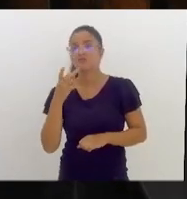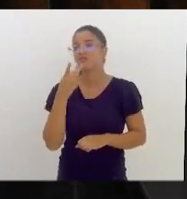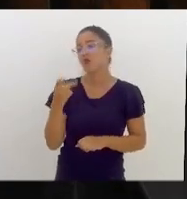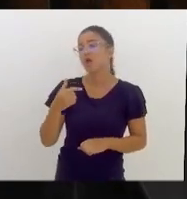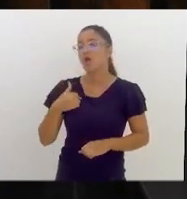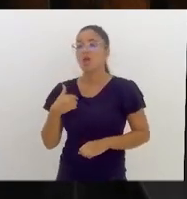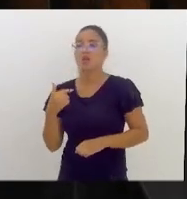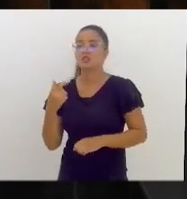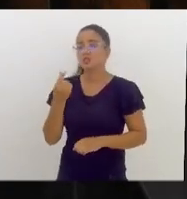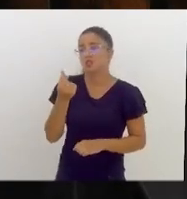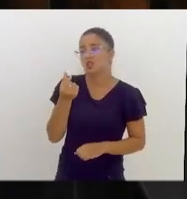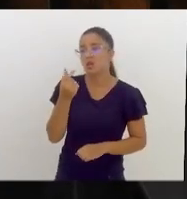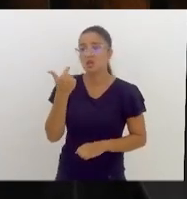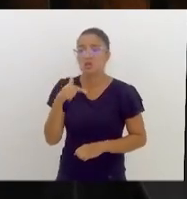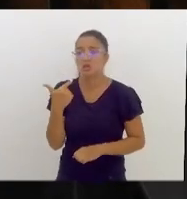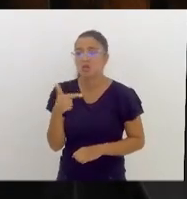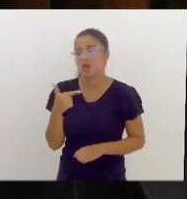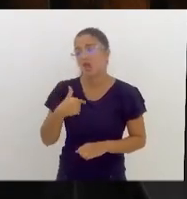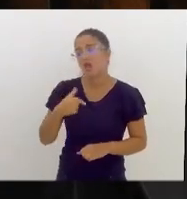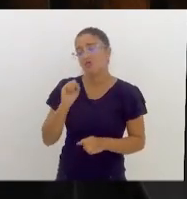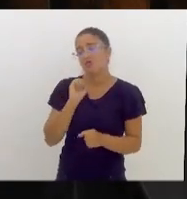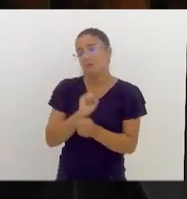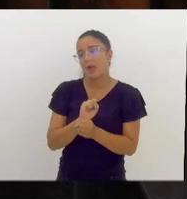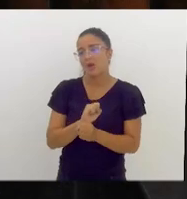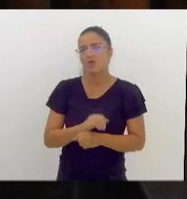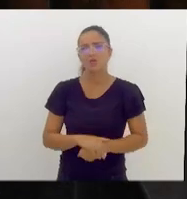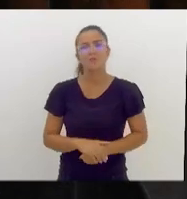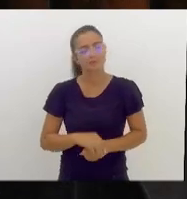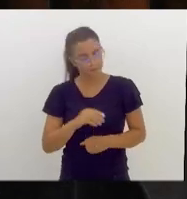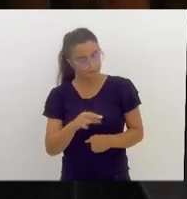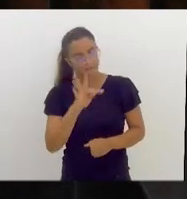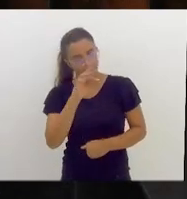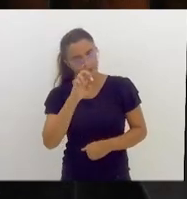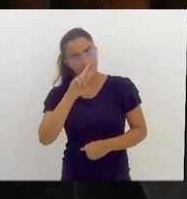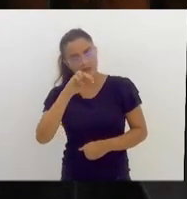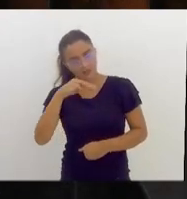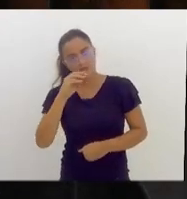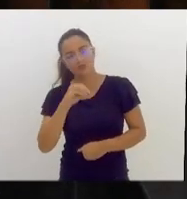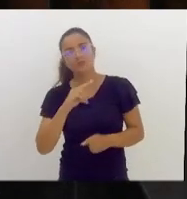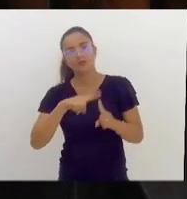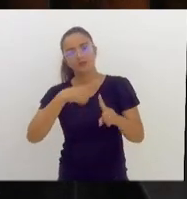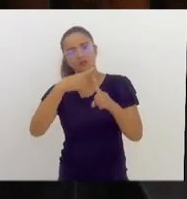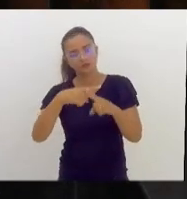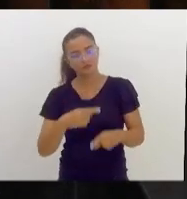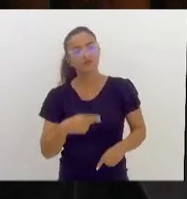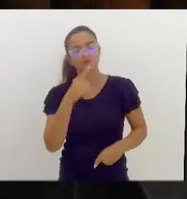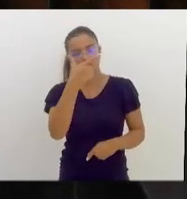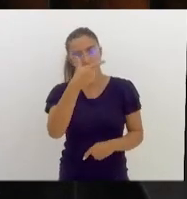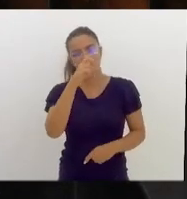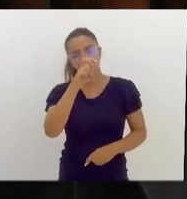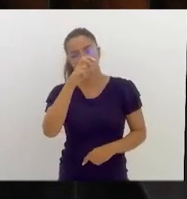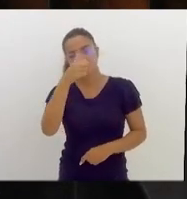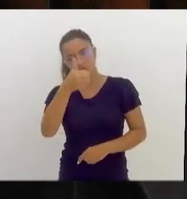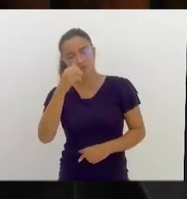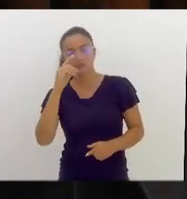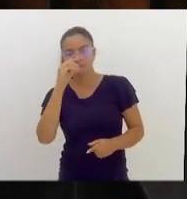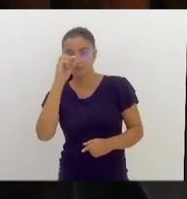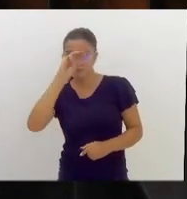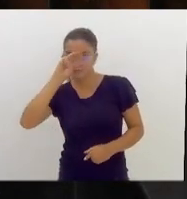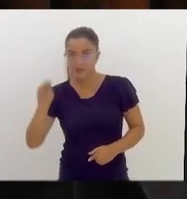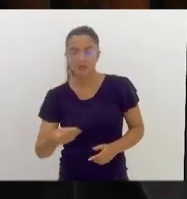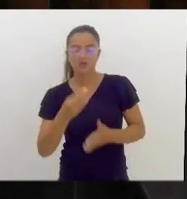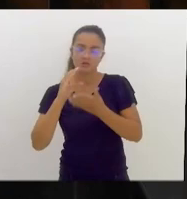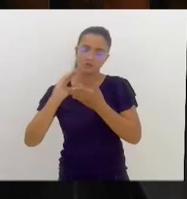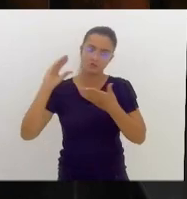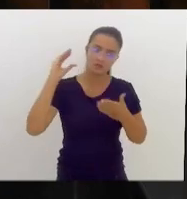serviço em agosto. Foi feito um termo aditivo, salvo engano, o Estado transferiu 251 milhões para a concessionária, e até